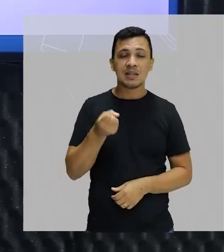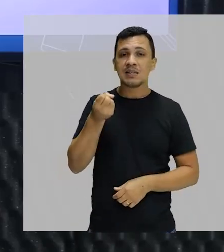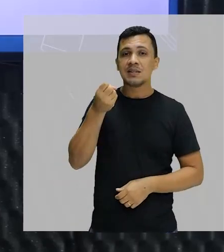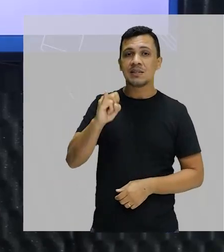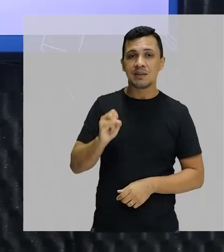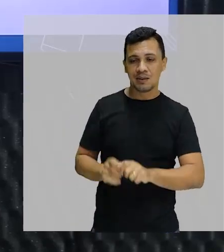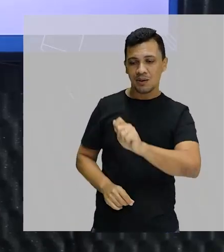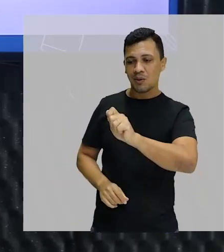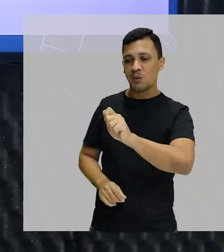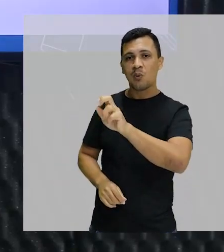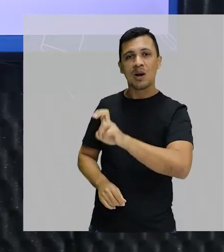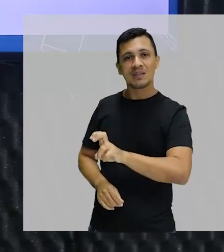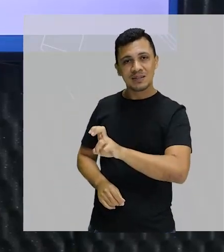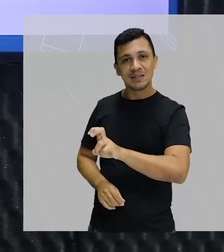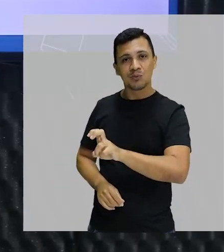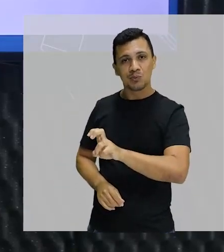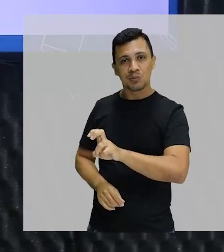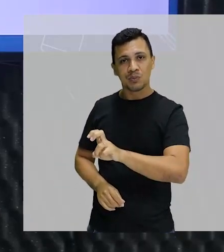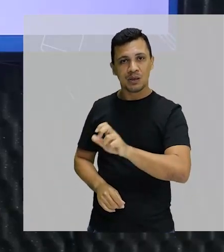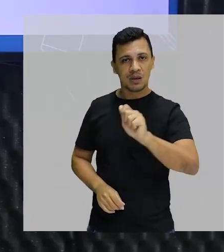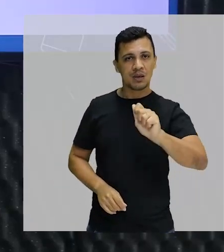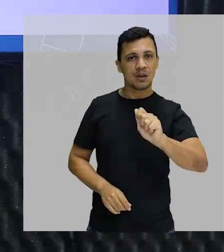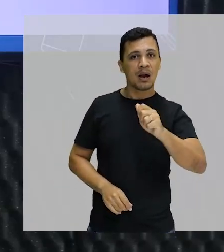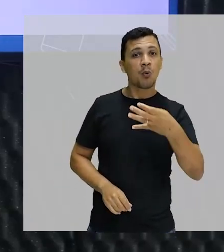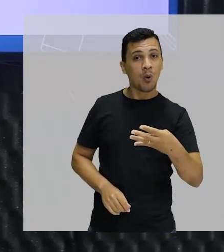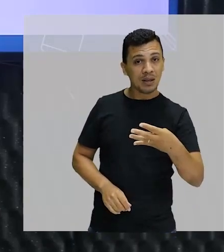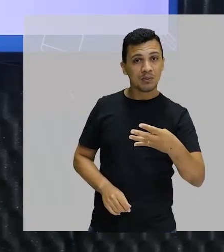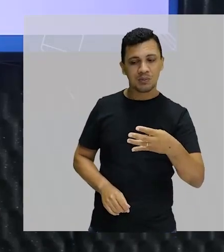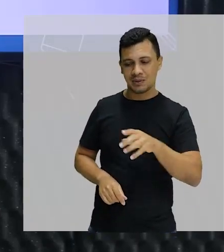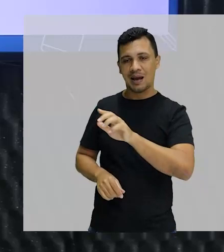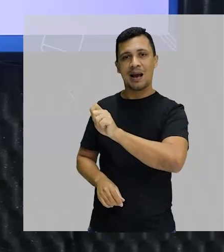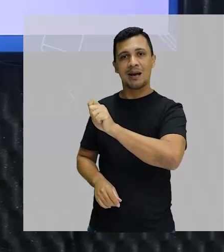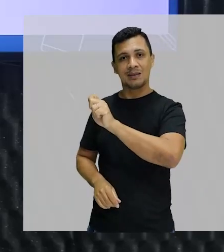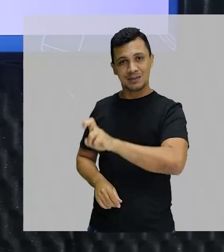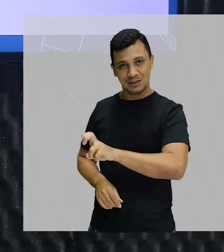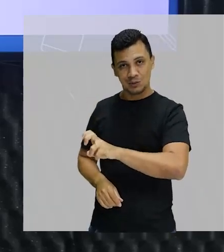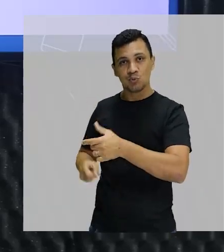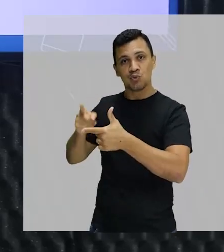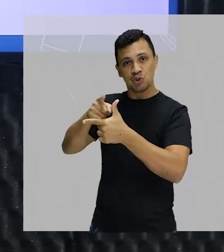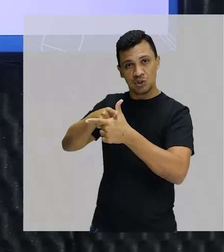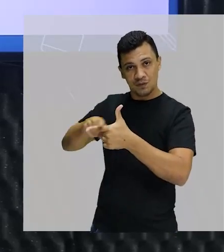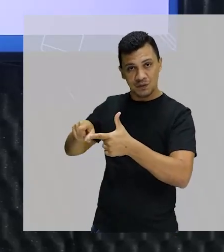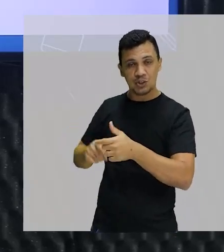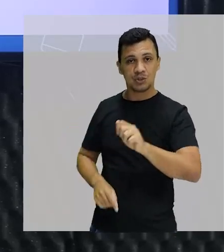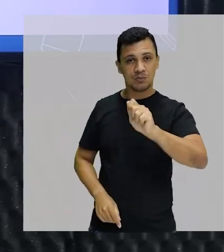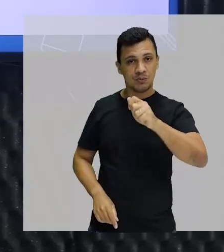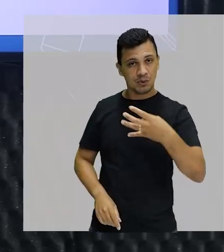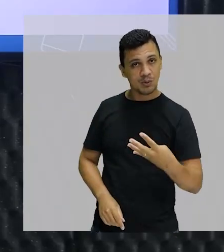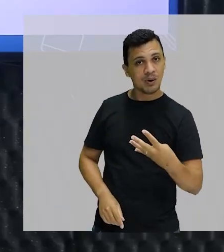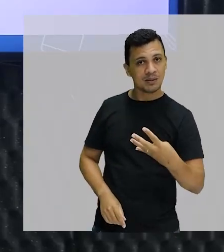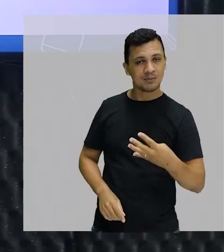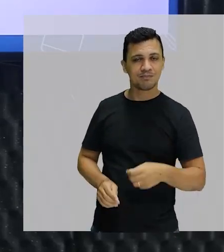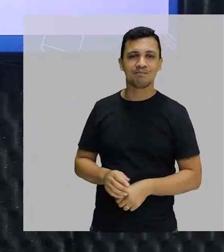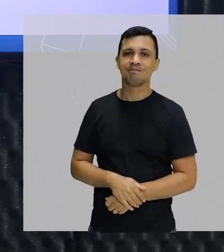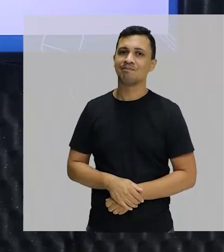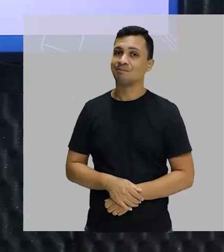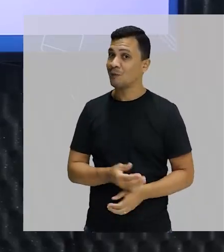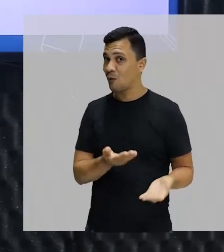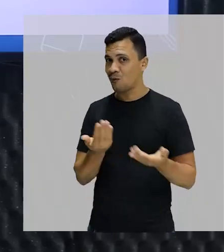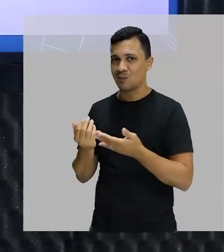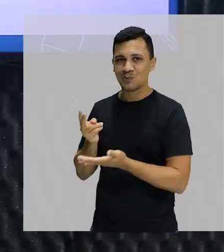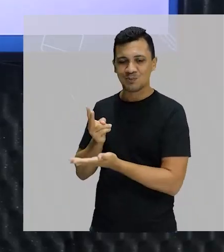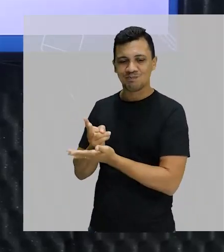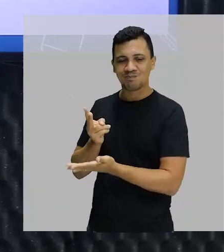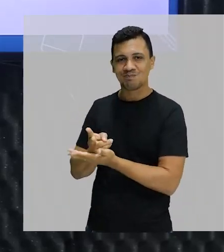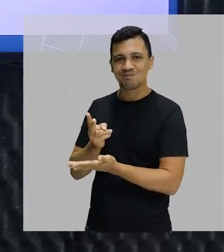e o A4, então, o que, que você vai fazer? A5 dividido por A4, tá bom? Então, vamos continuar. E agora,